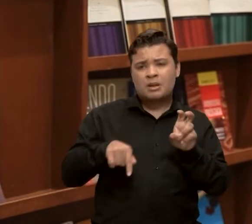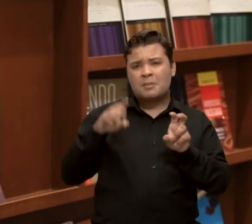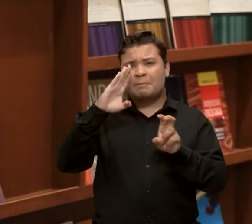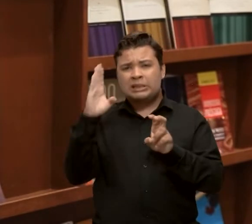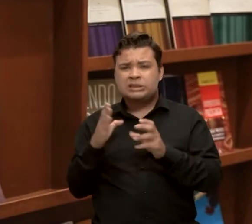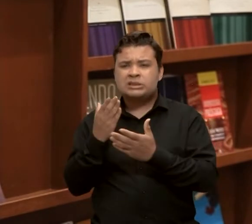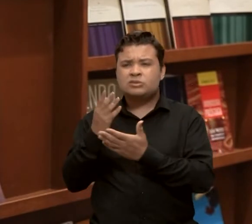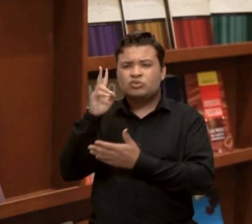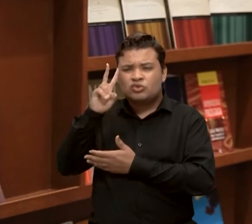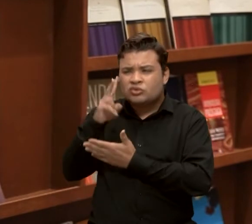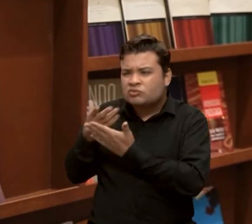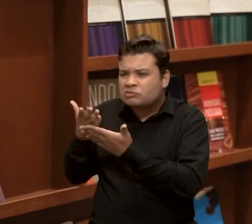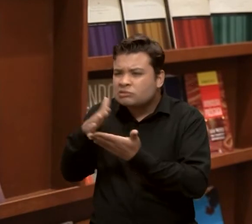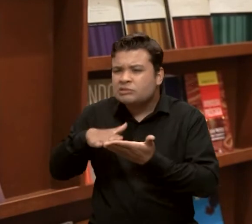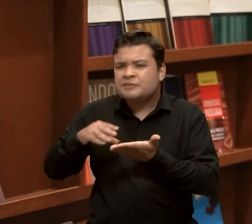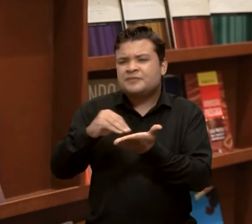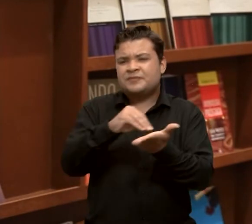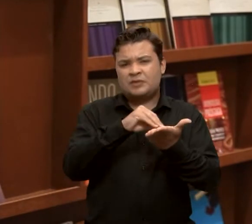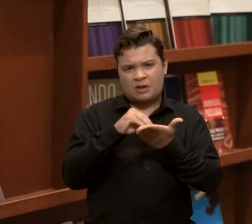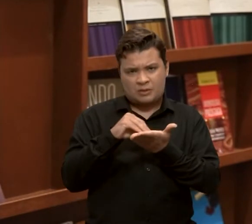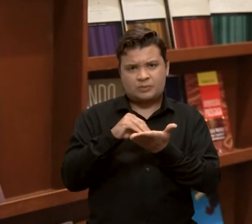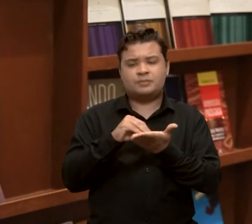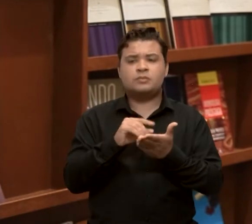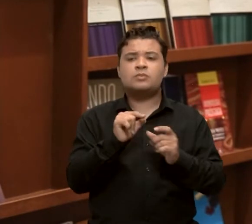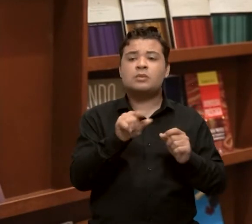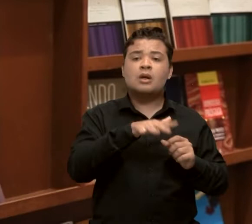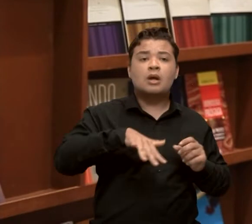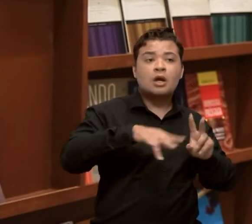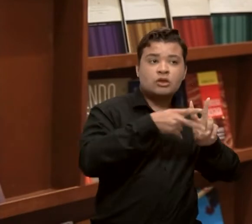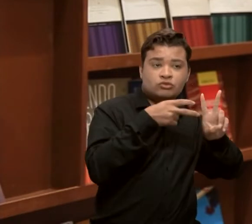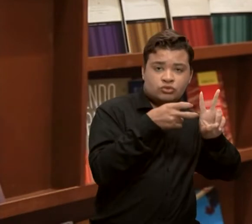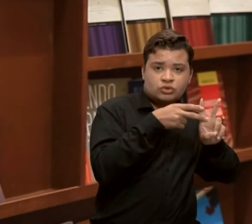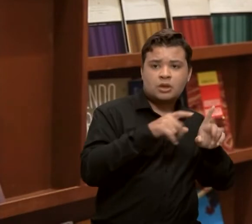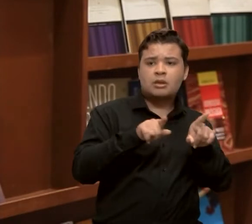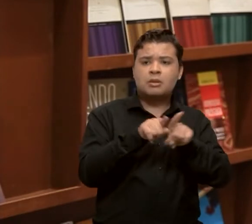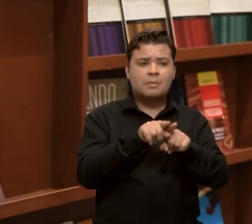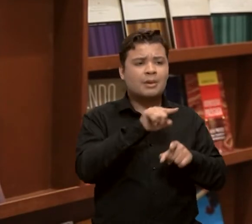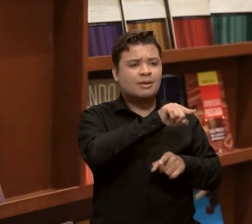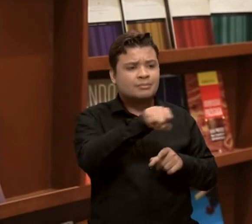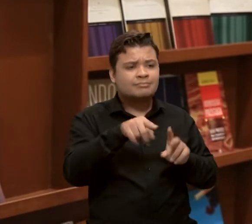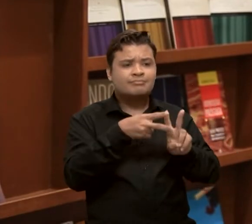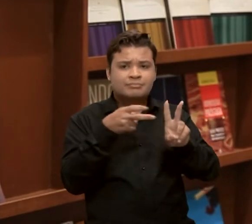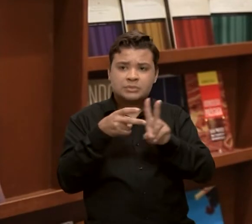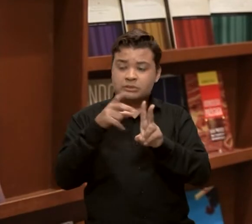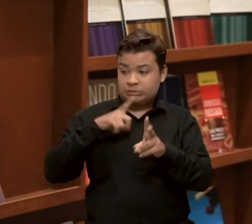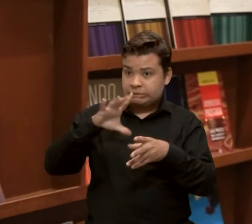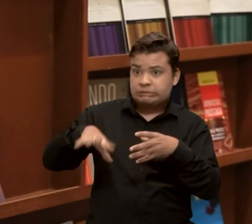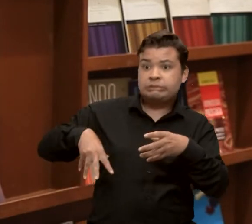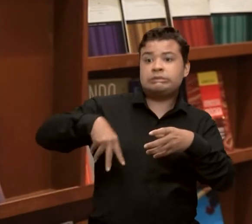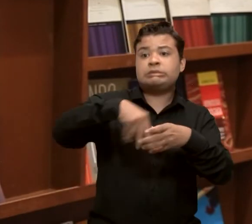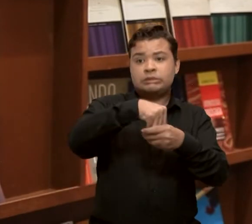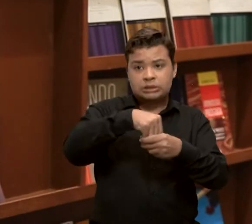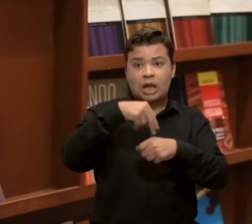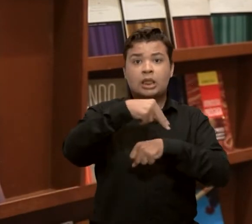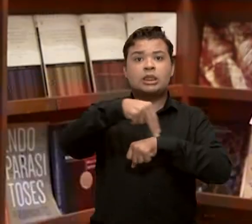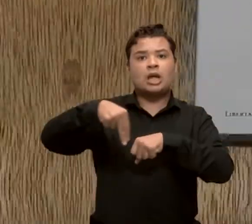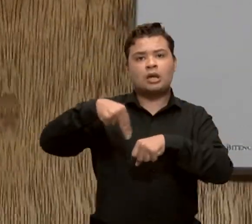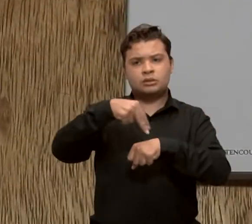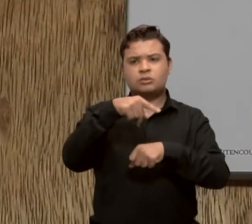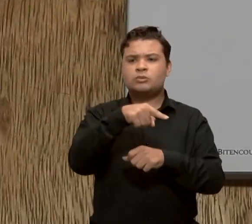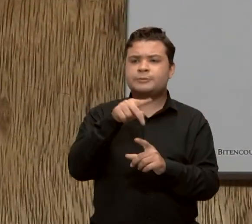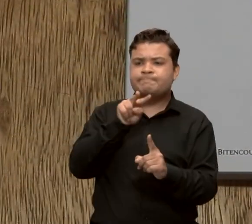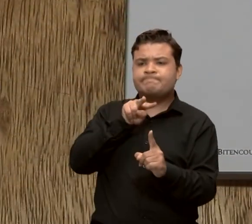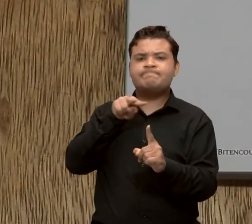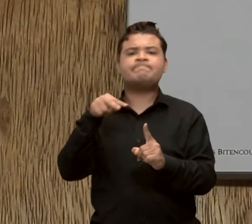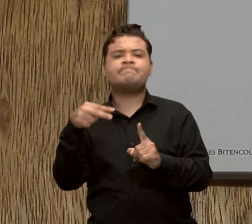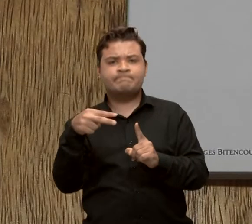as organizações indígenas e o lugar desses indivíduos no conjunto da nação pela visão deles com base em